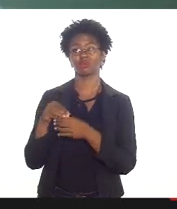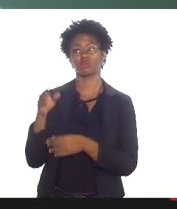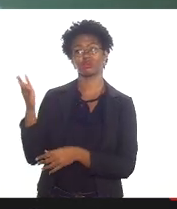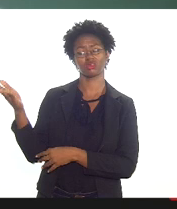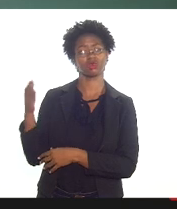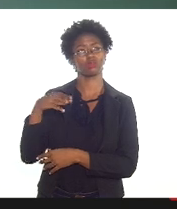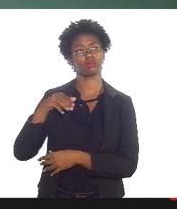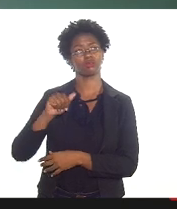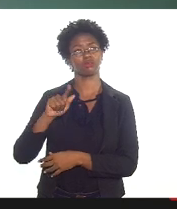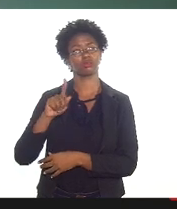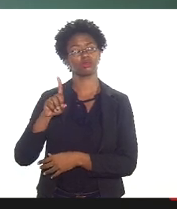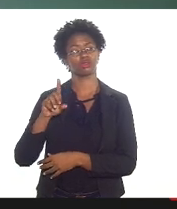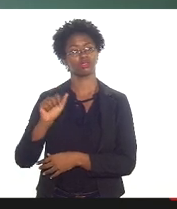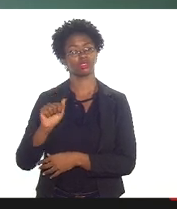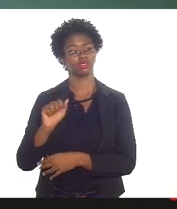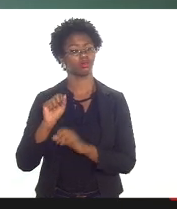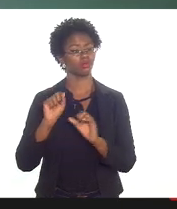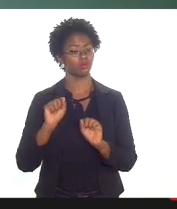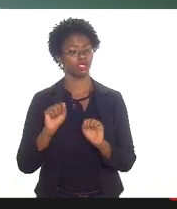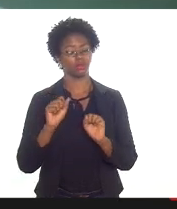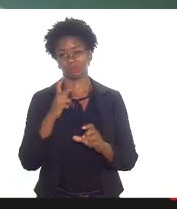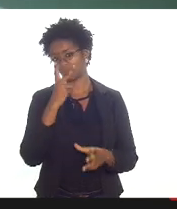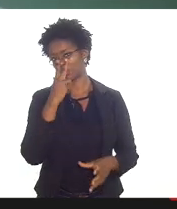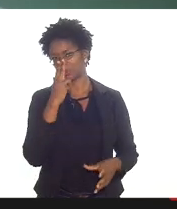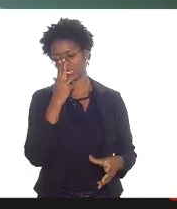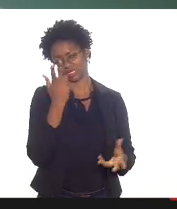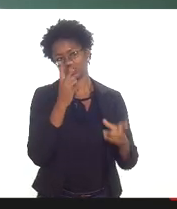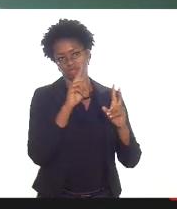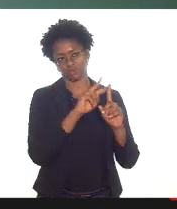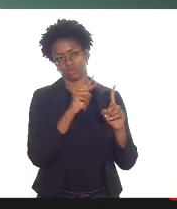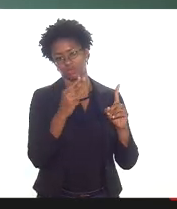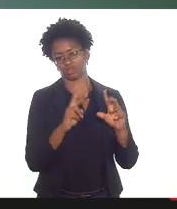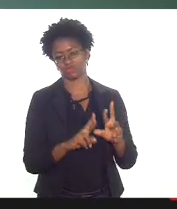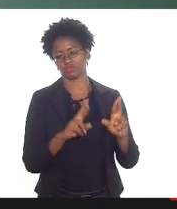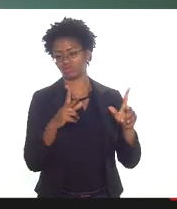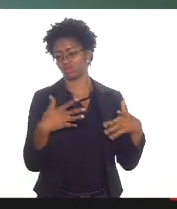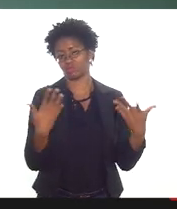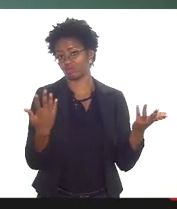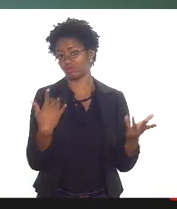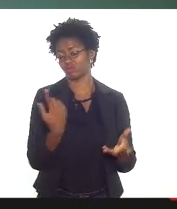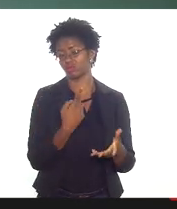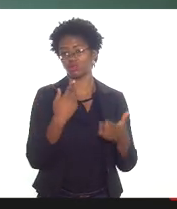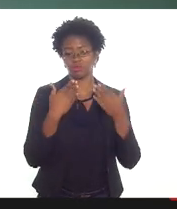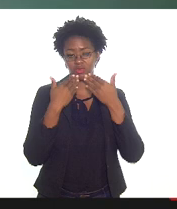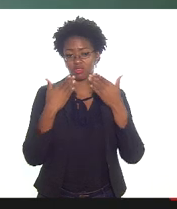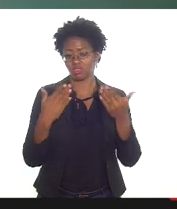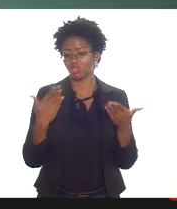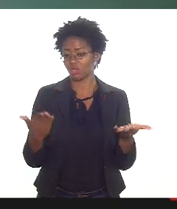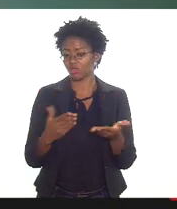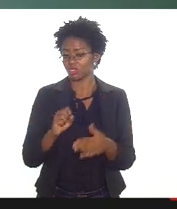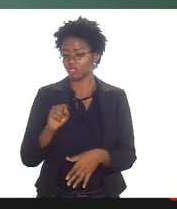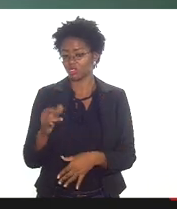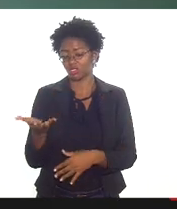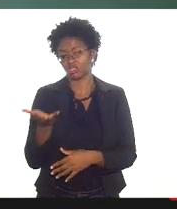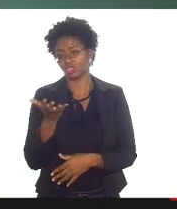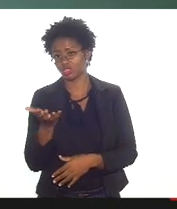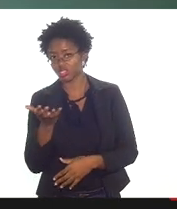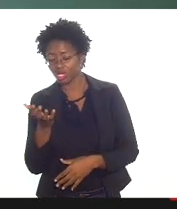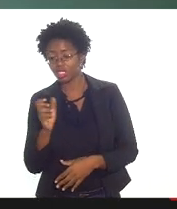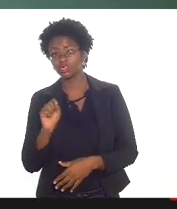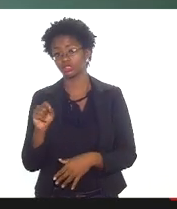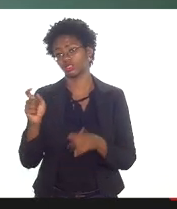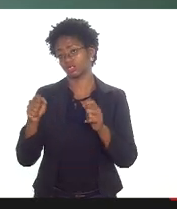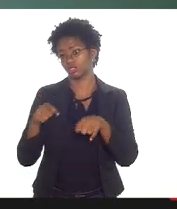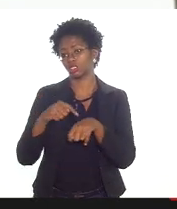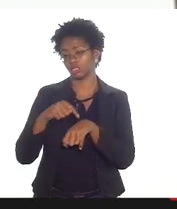traz uma outra visão. Nós estamos à disposição para fazer a apresentação agora, se houver